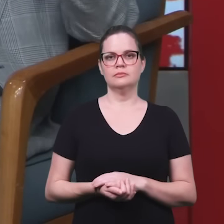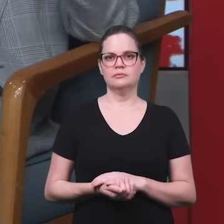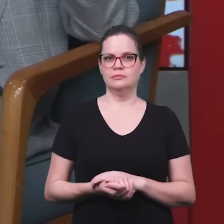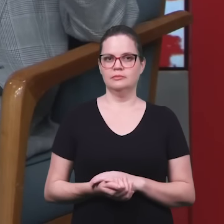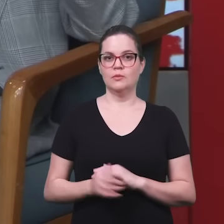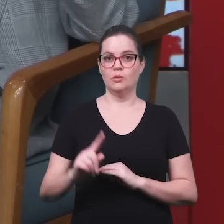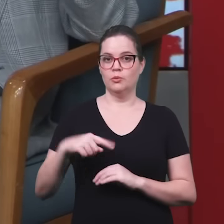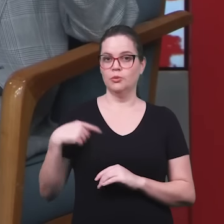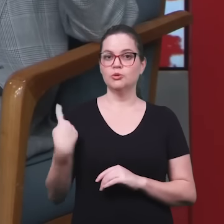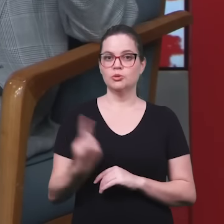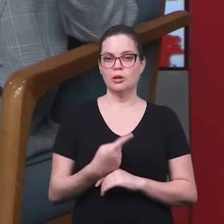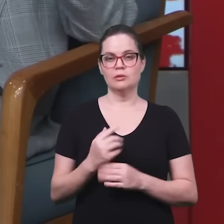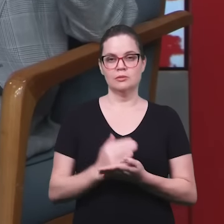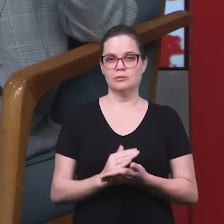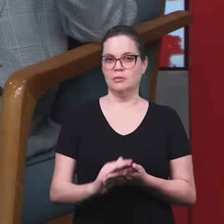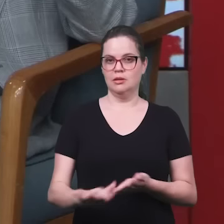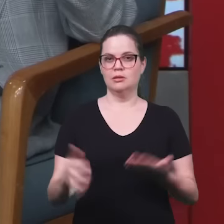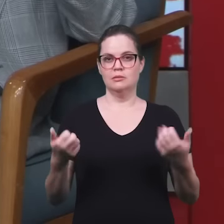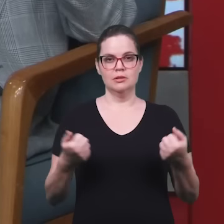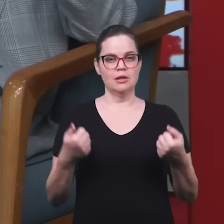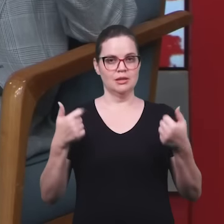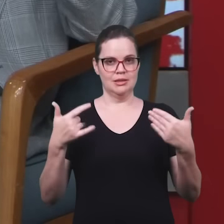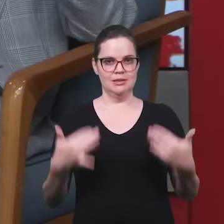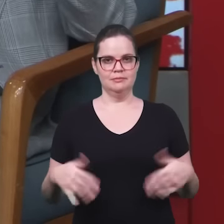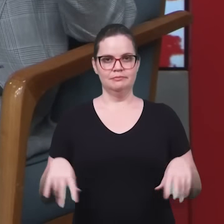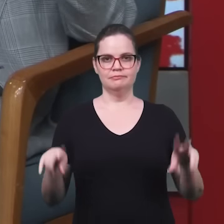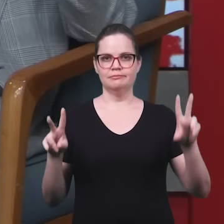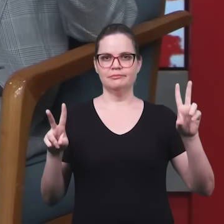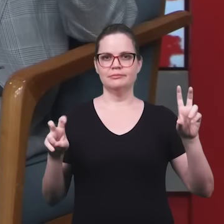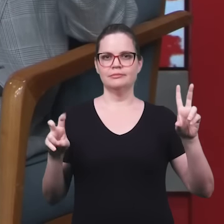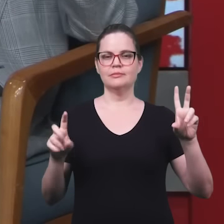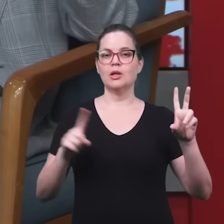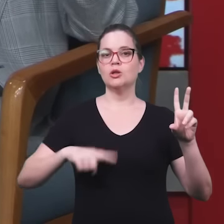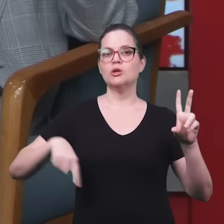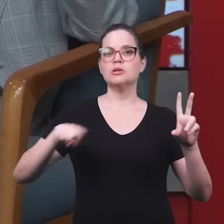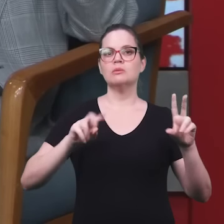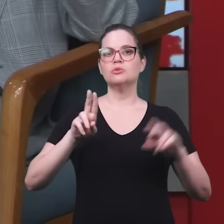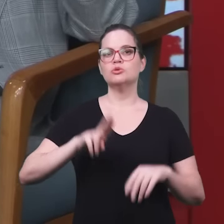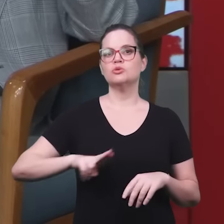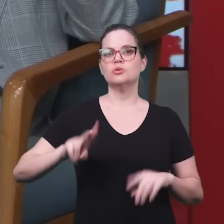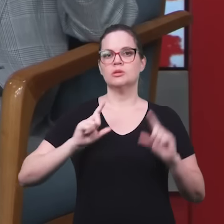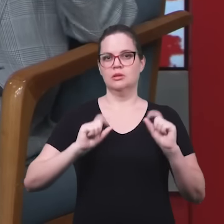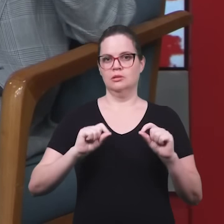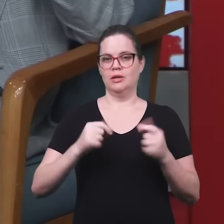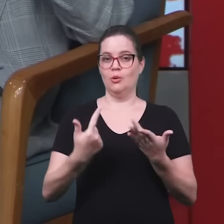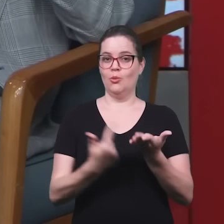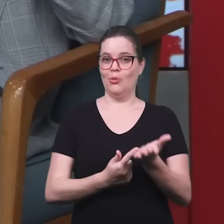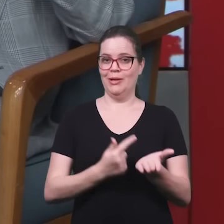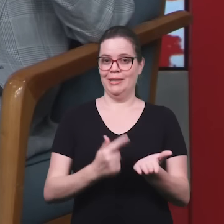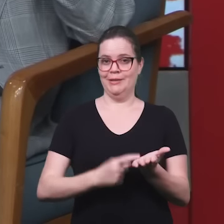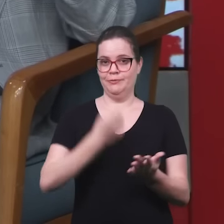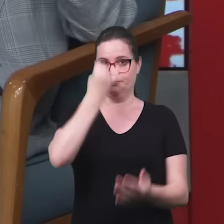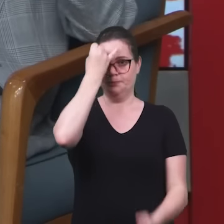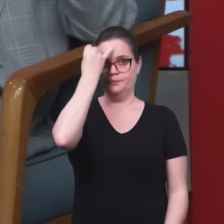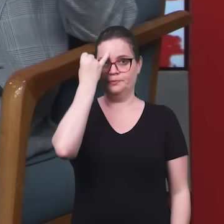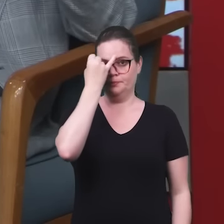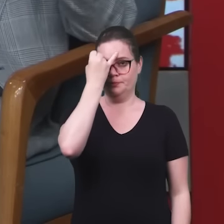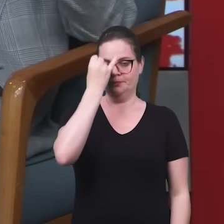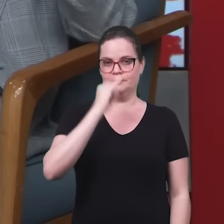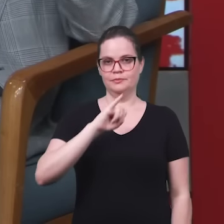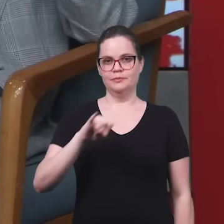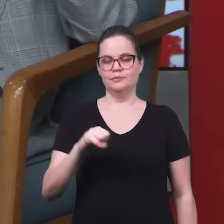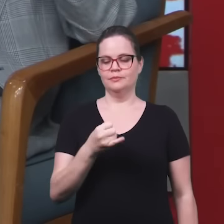abordando esse tema, nós estamos usando muito a carta de Judas. A carta